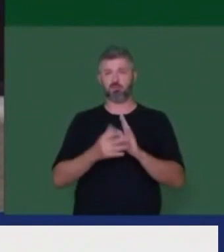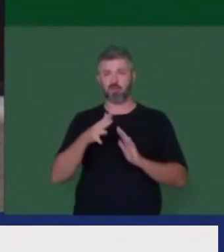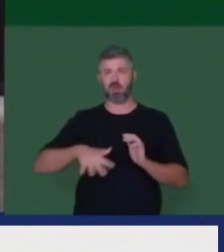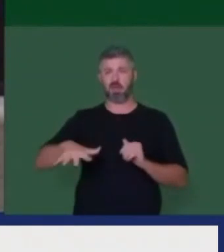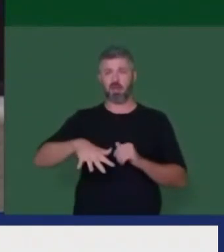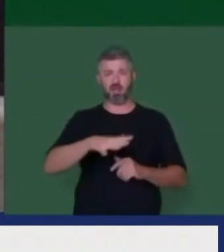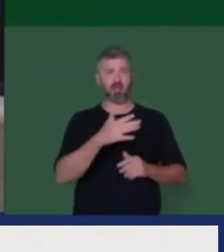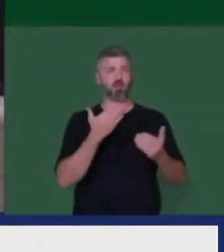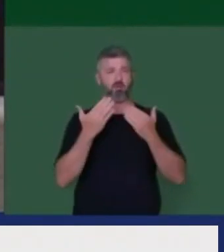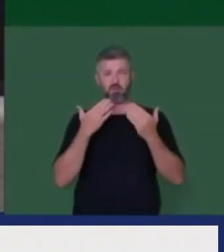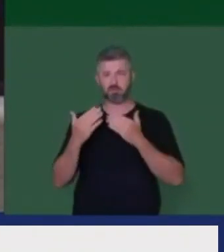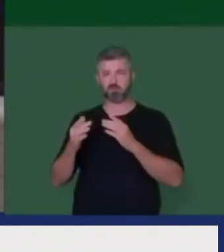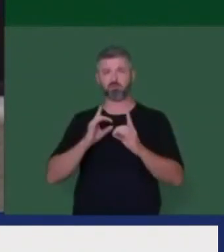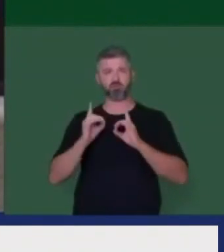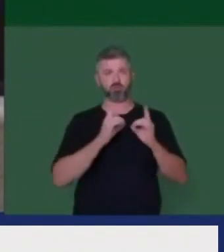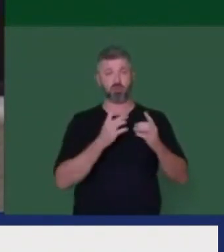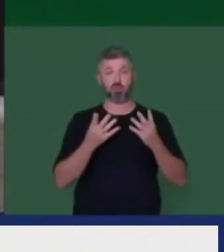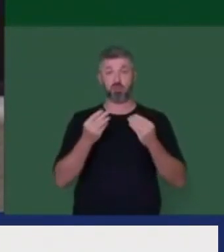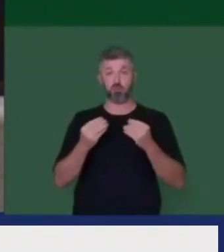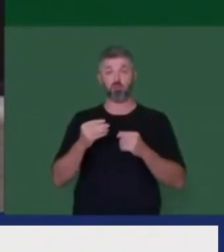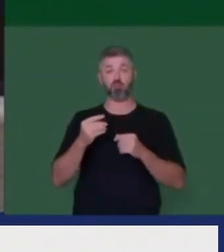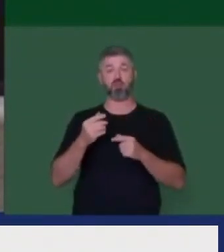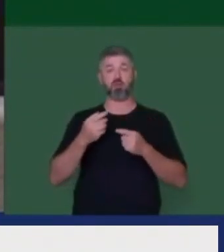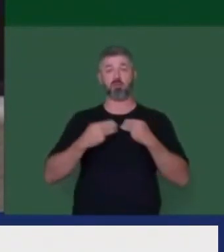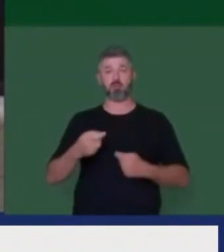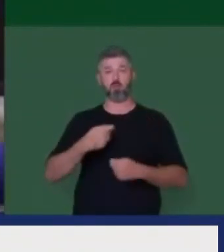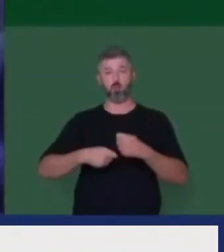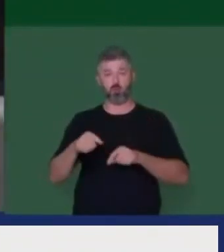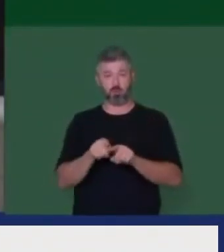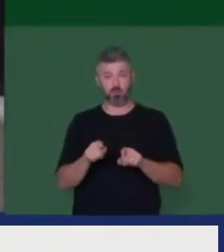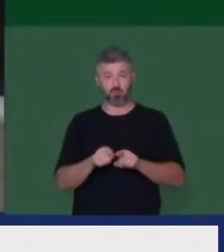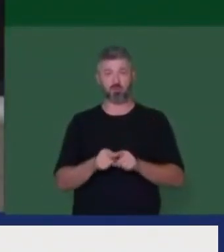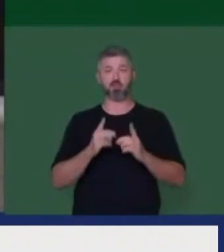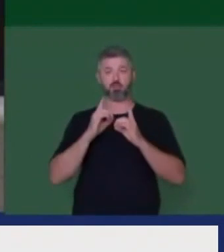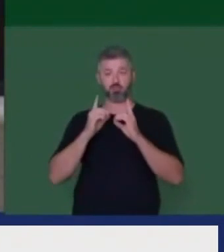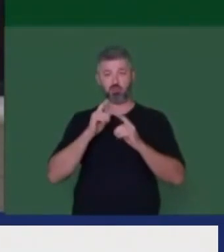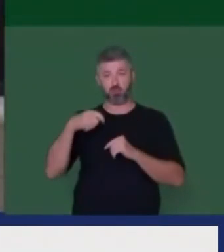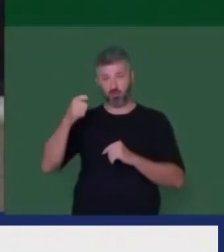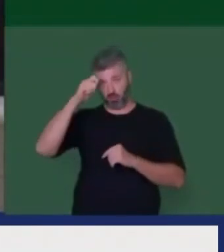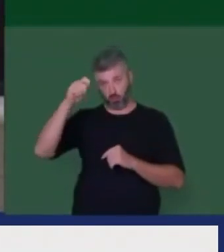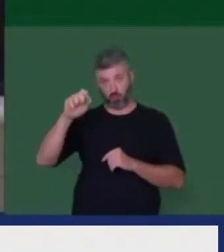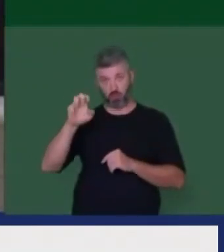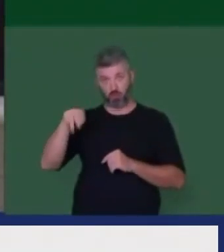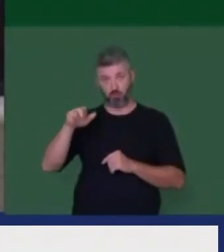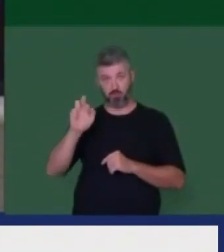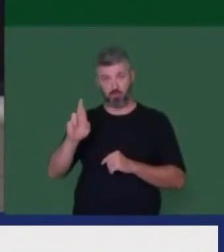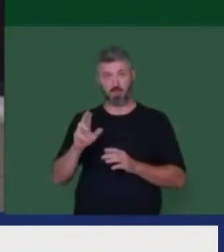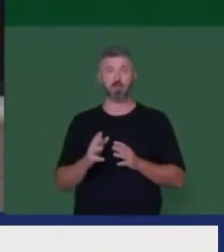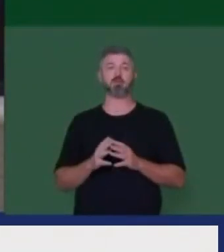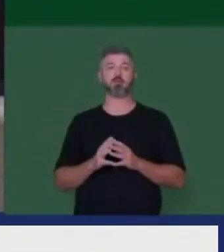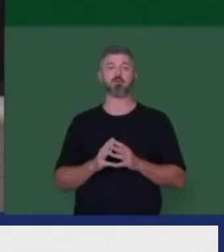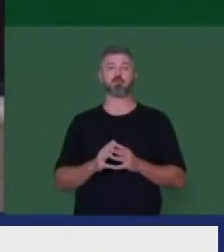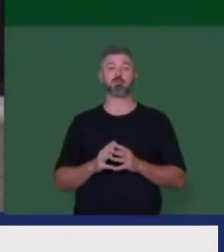pelo menos cinco emendas mas todas foram rejeitados e ficou aprovado o texto do deputado Alencar Santana